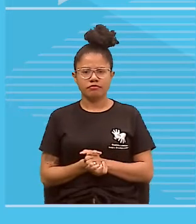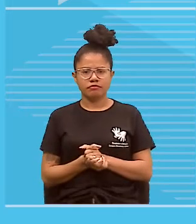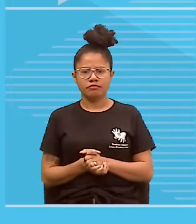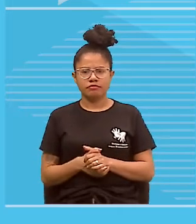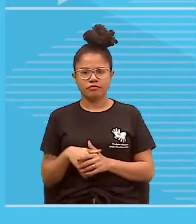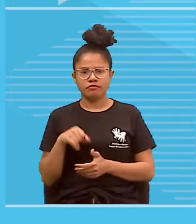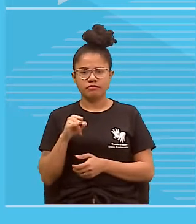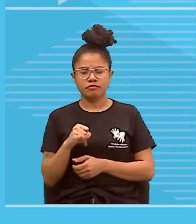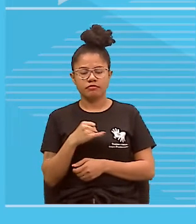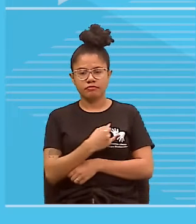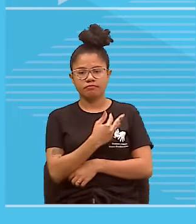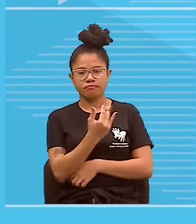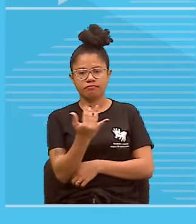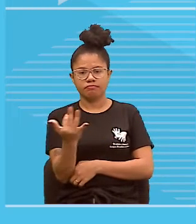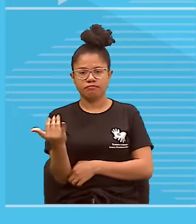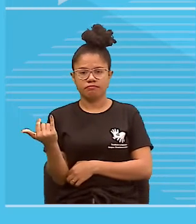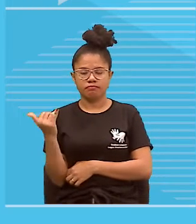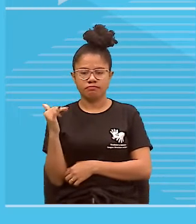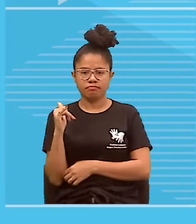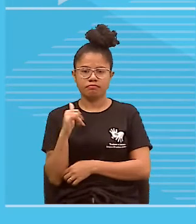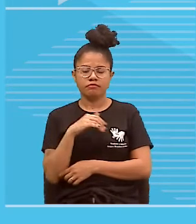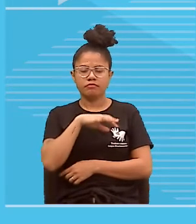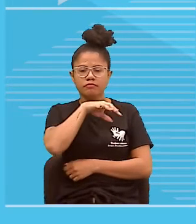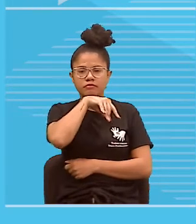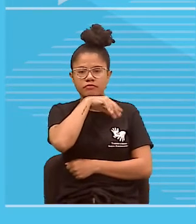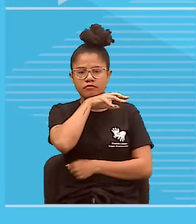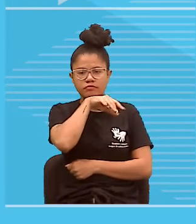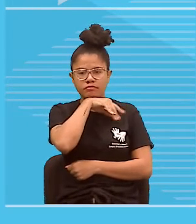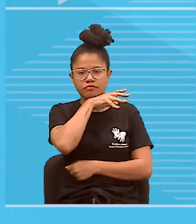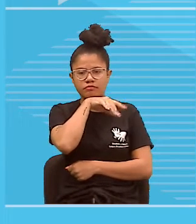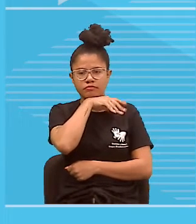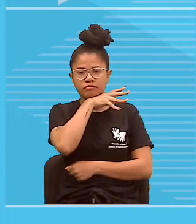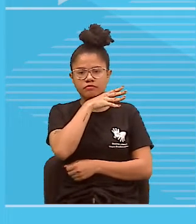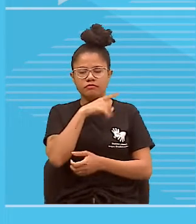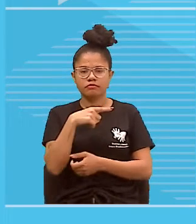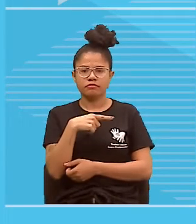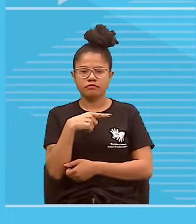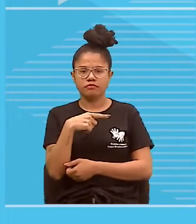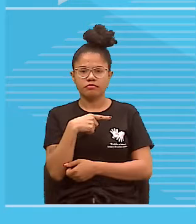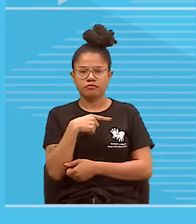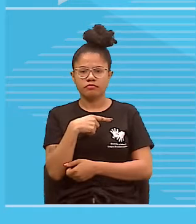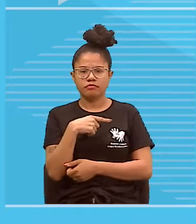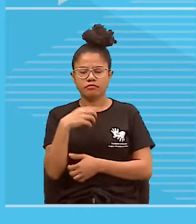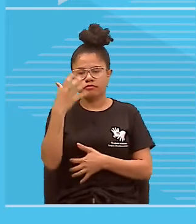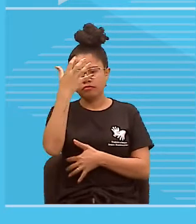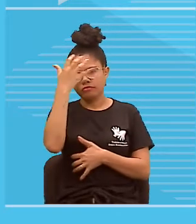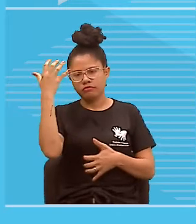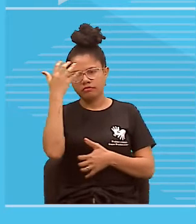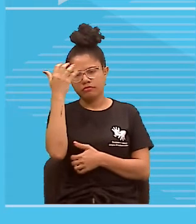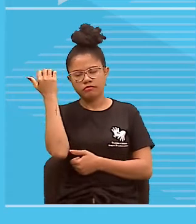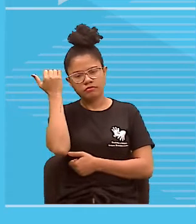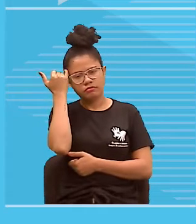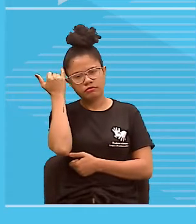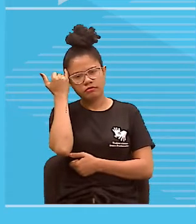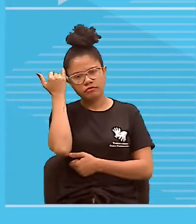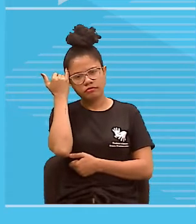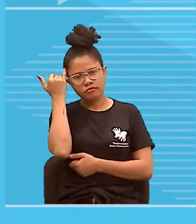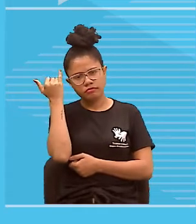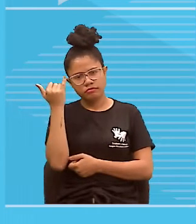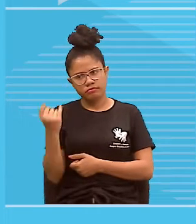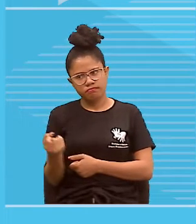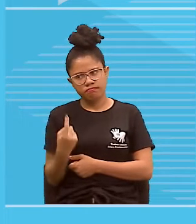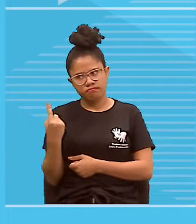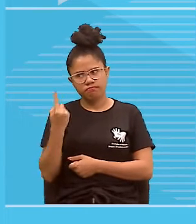de mega fauna ela existiu como a preguiça gigante né que é um dos exemplos de seres que existiram